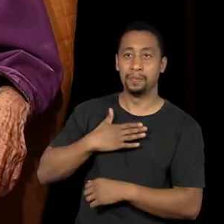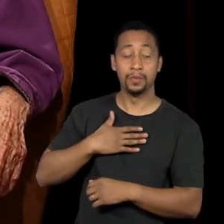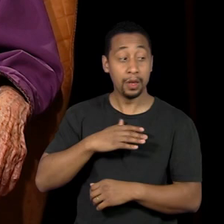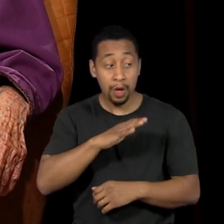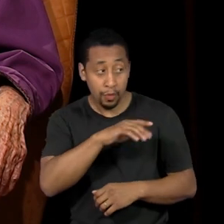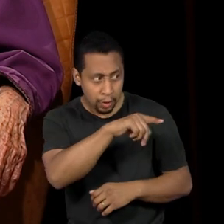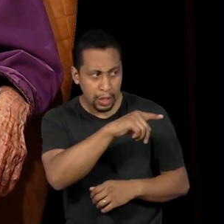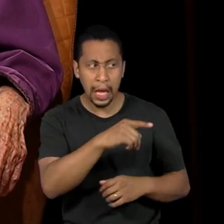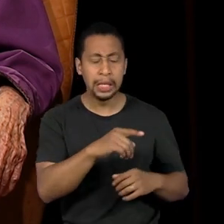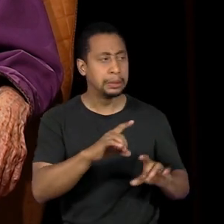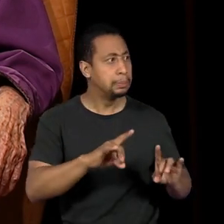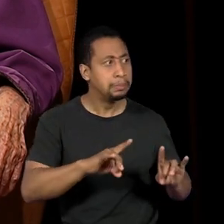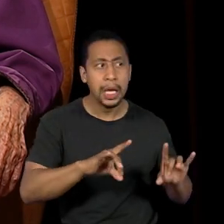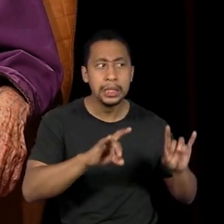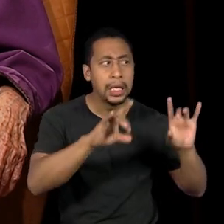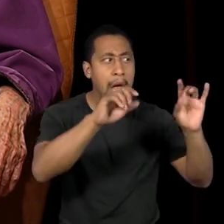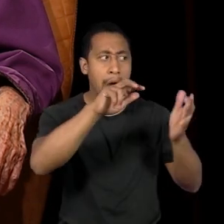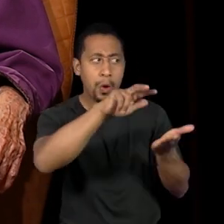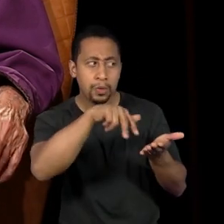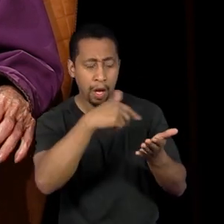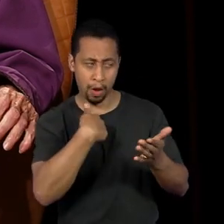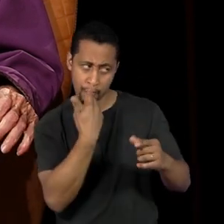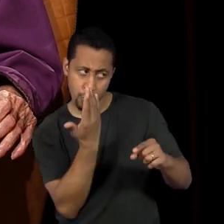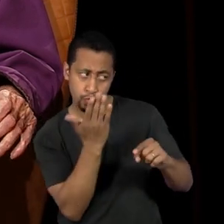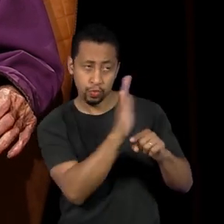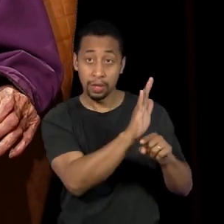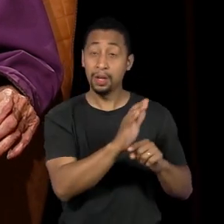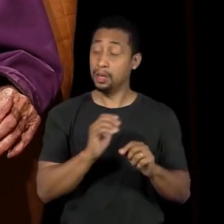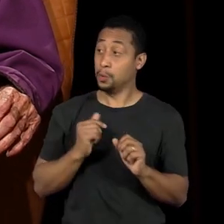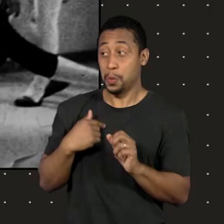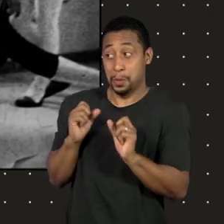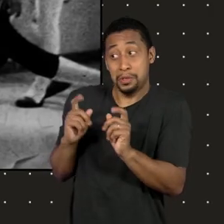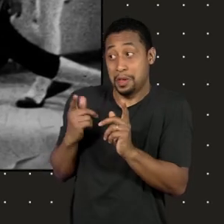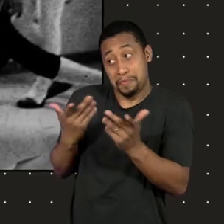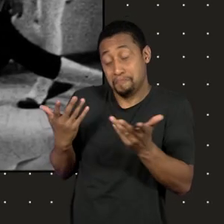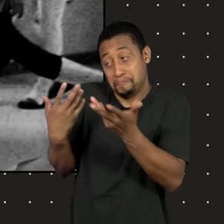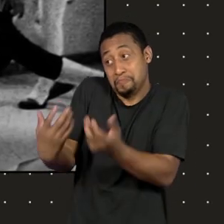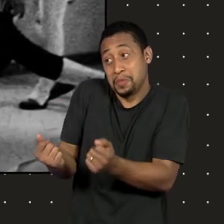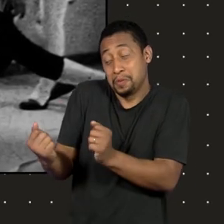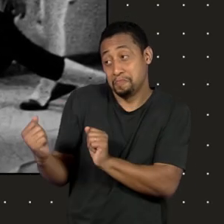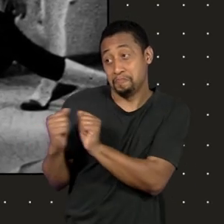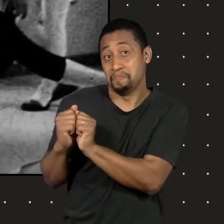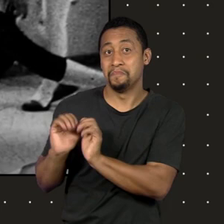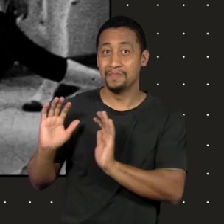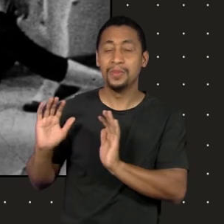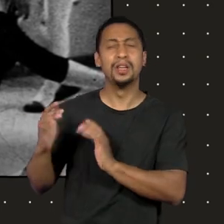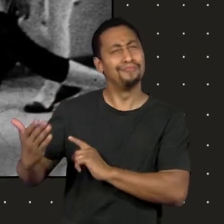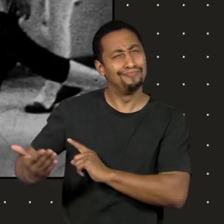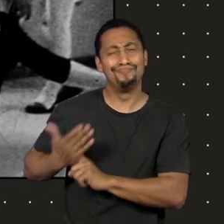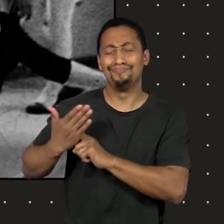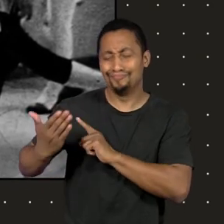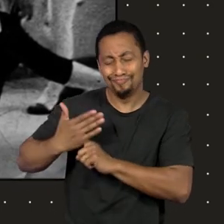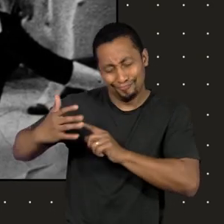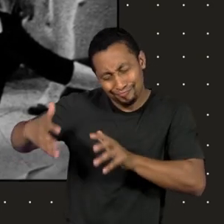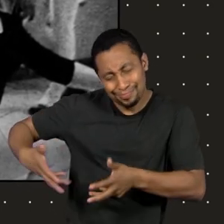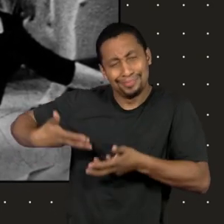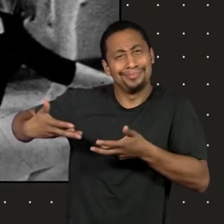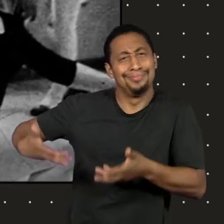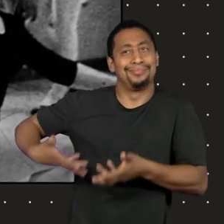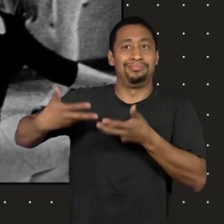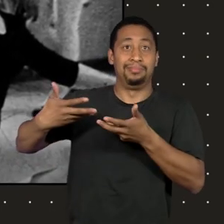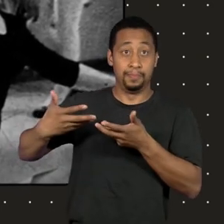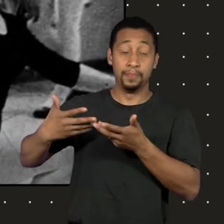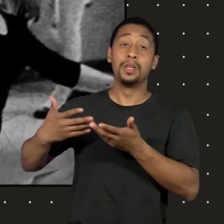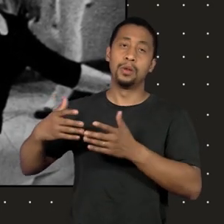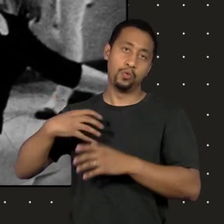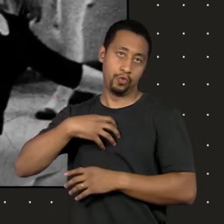palco. Eu vou te ajudar. Eu disse, tá bom, vamos lá. E ele me ajudou muito. Me ajudou não só com